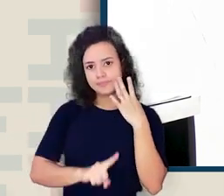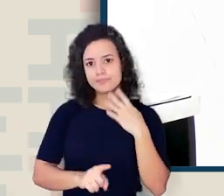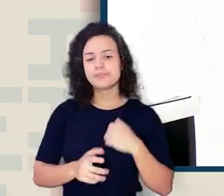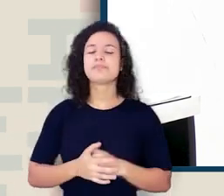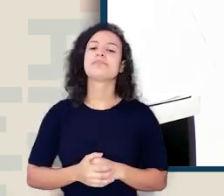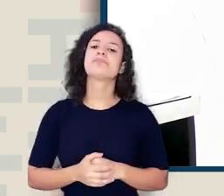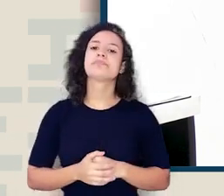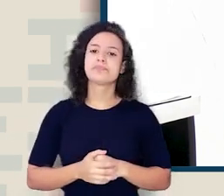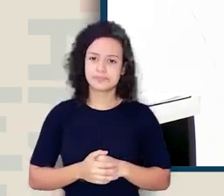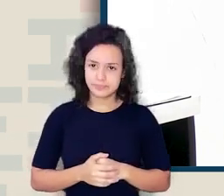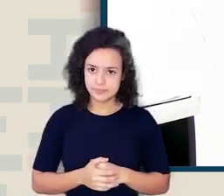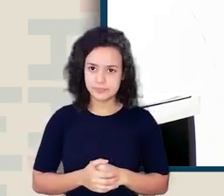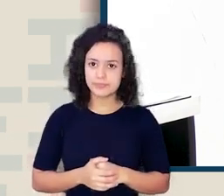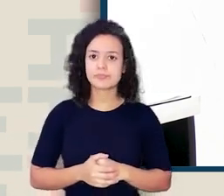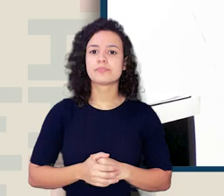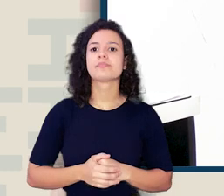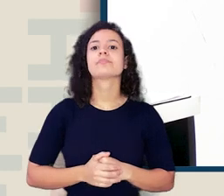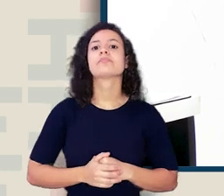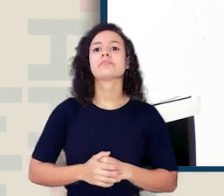para uma mínima.